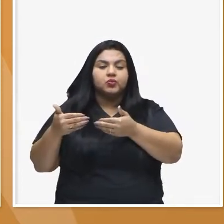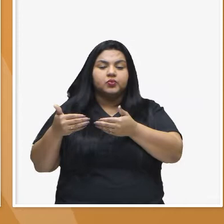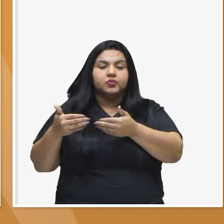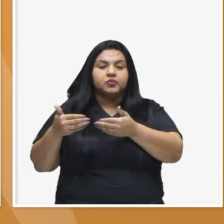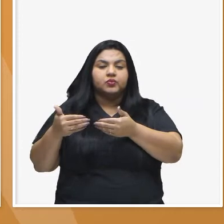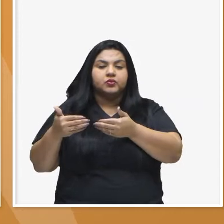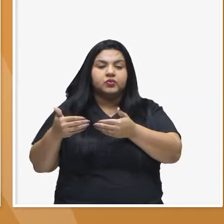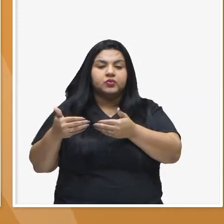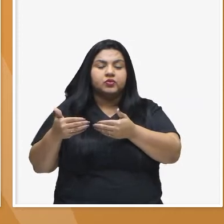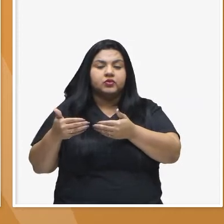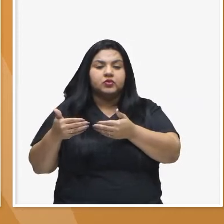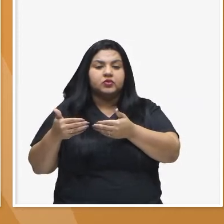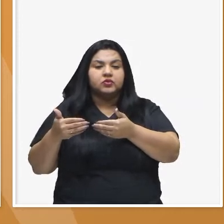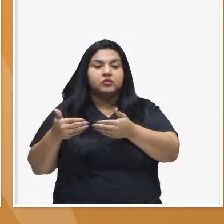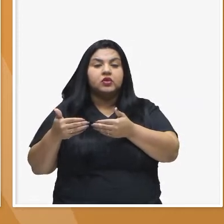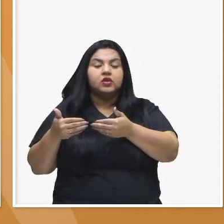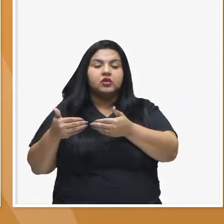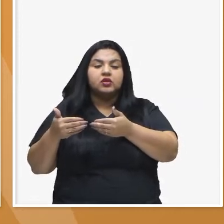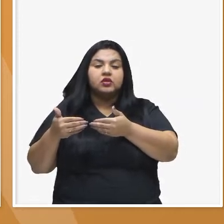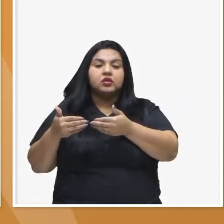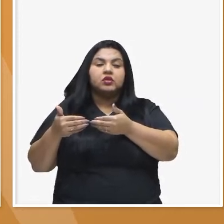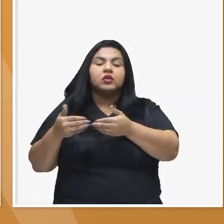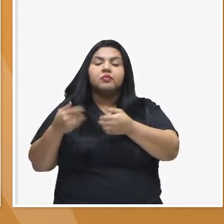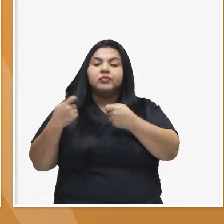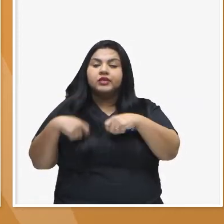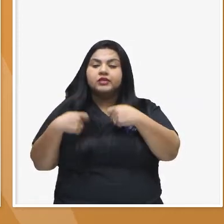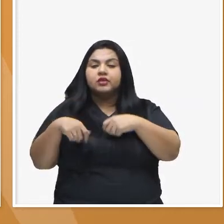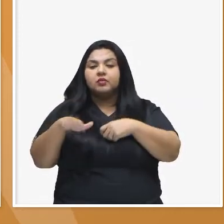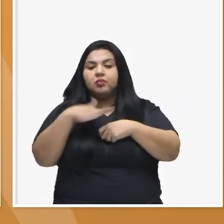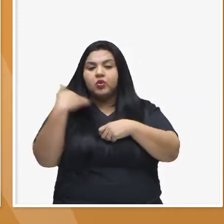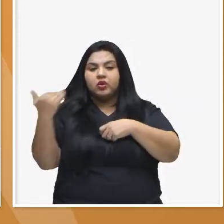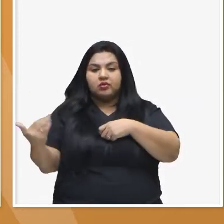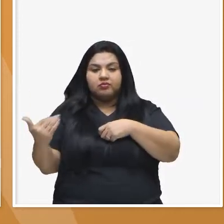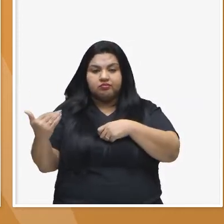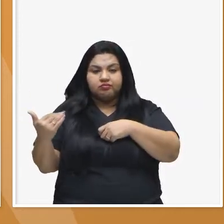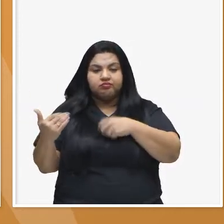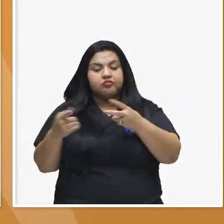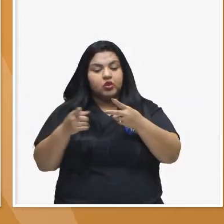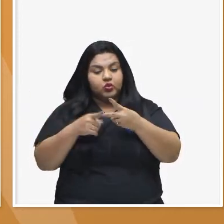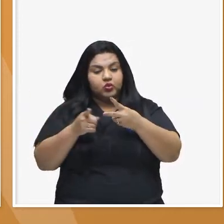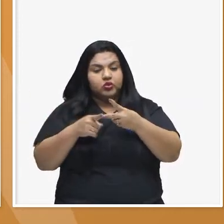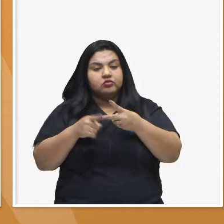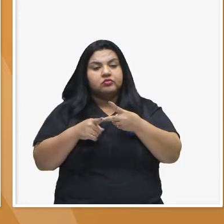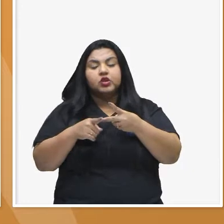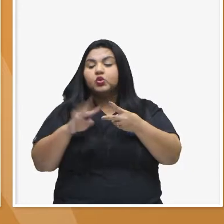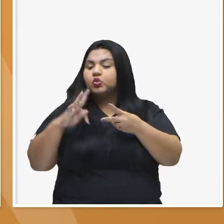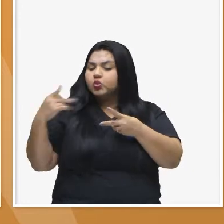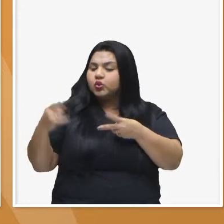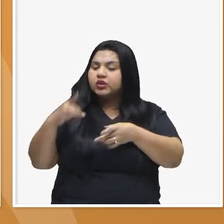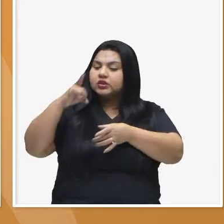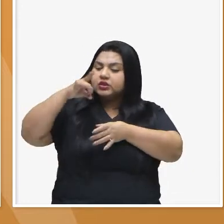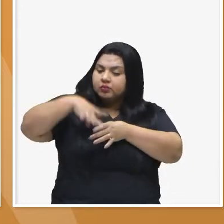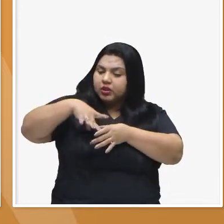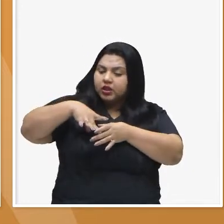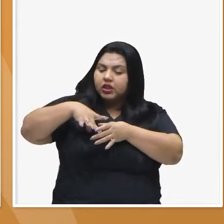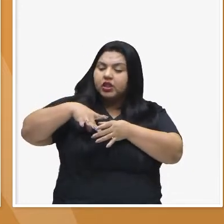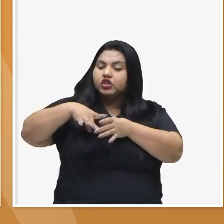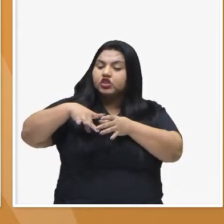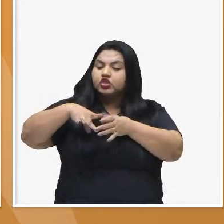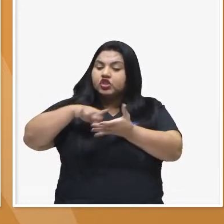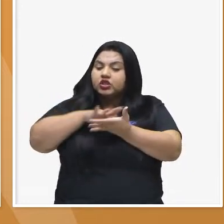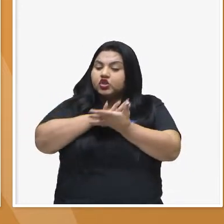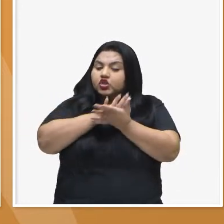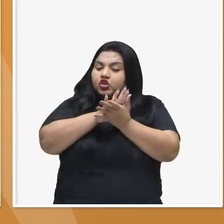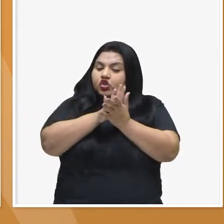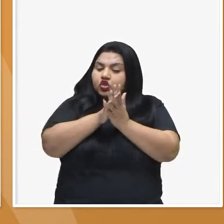é o sair fora de si. Ela deve morrer, né? Toda semente, ela morre para nascer,